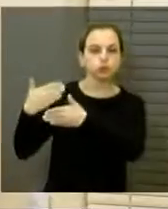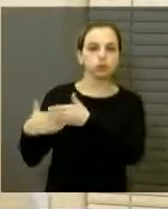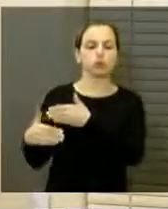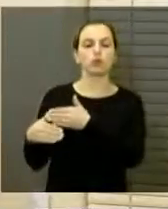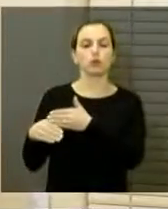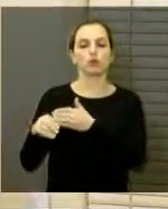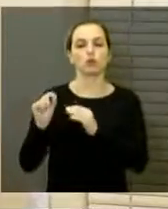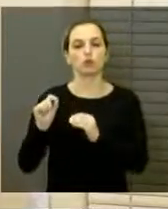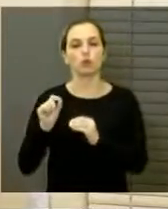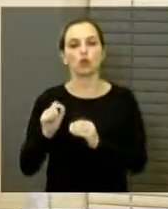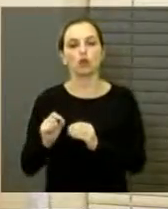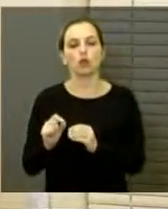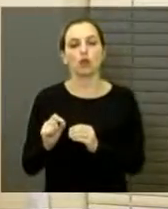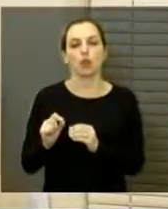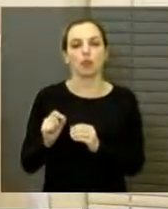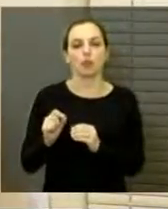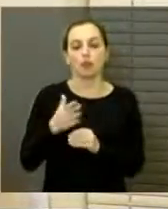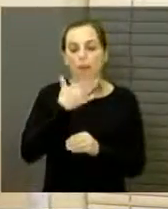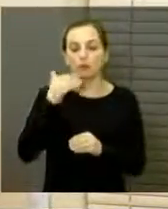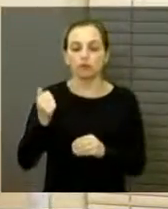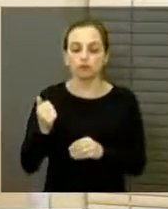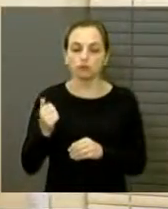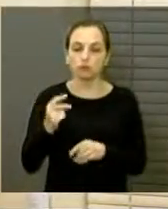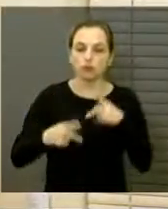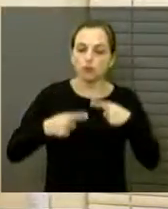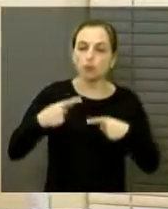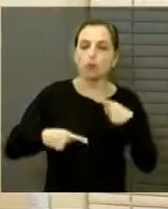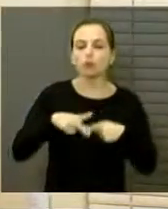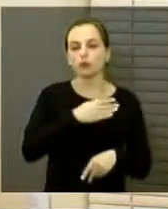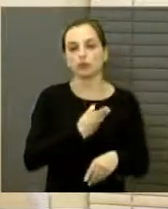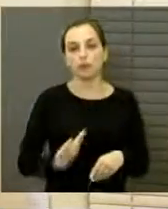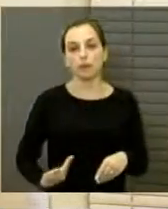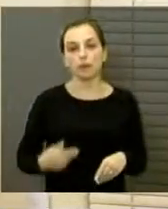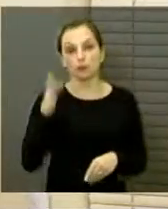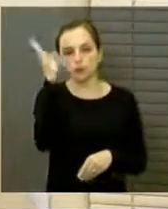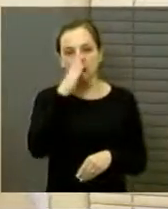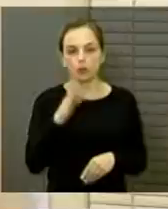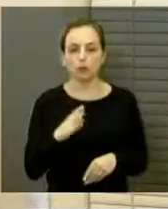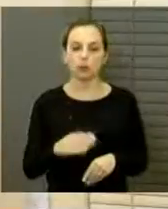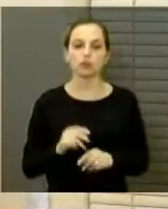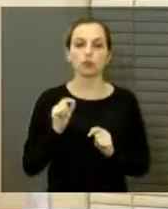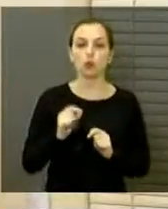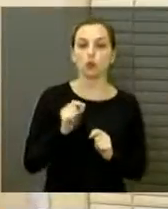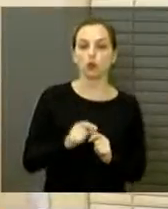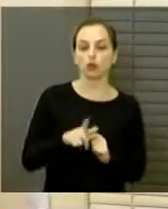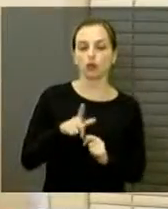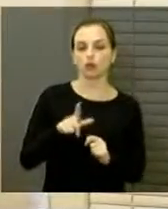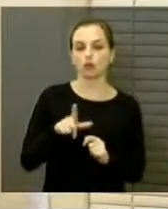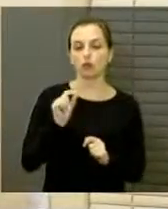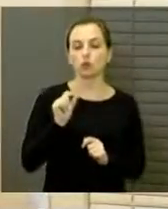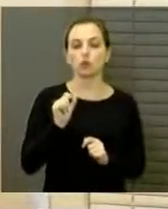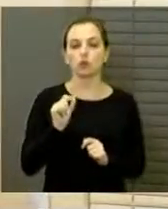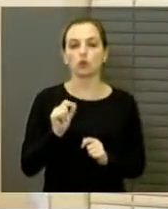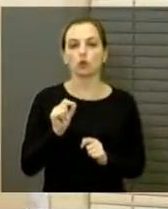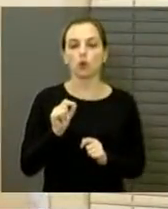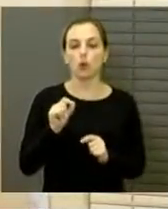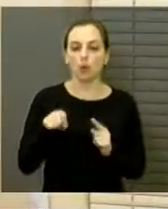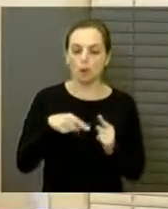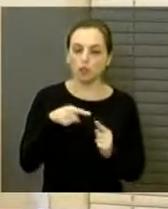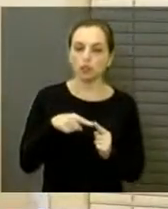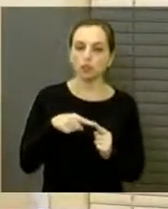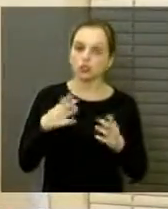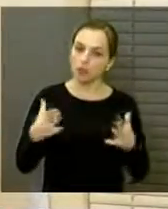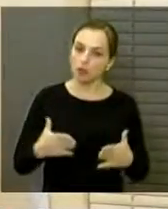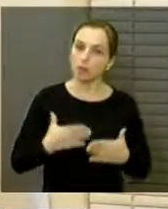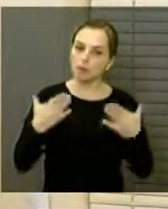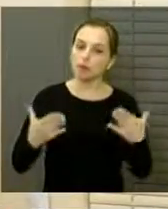das políticas públicas no Brasil, e, nesse caso, das políticas de cultura. O que estava em curso é a implementação de um sistema